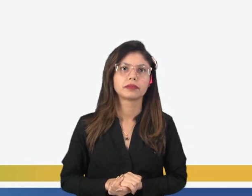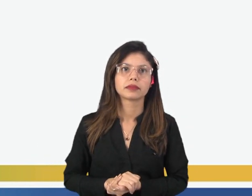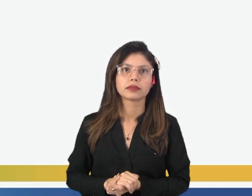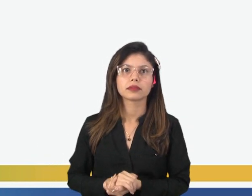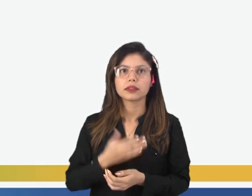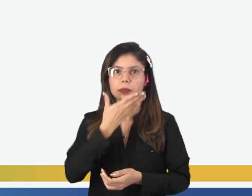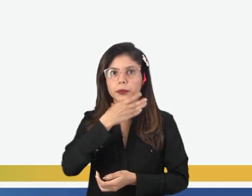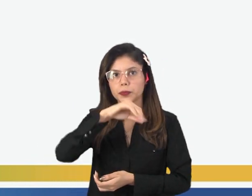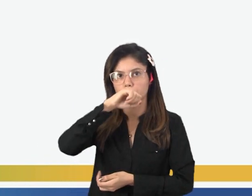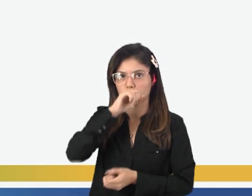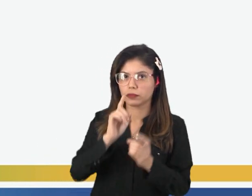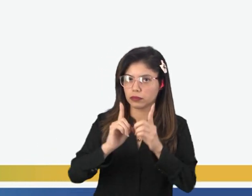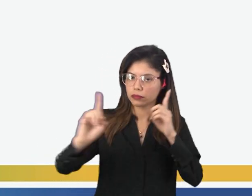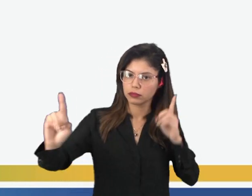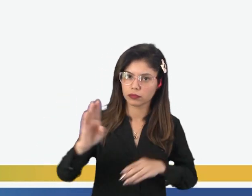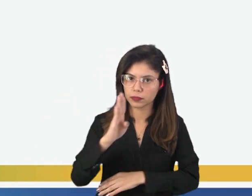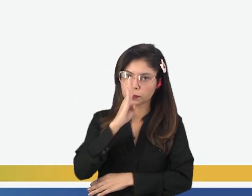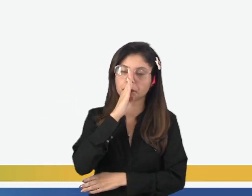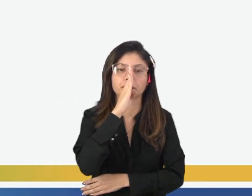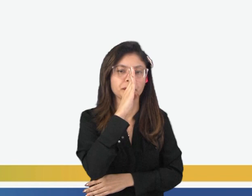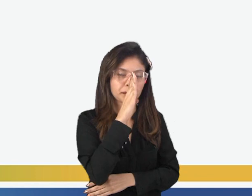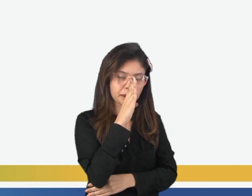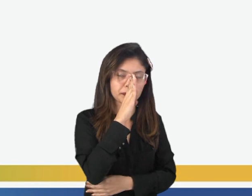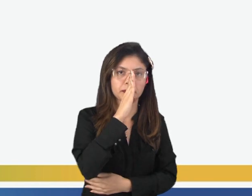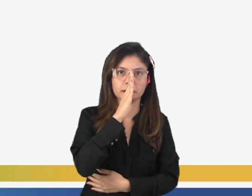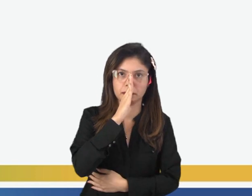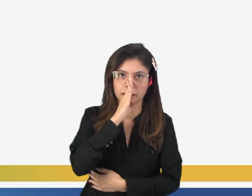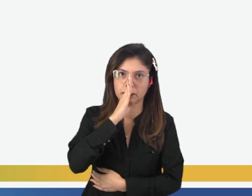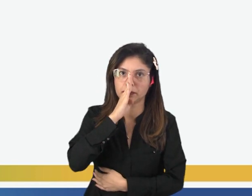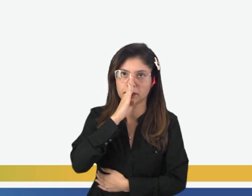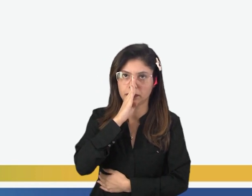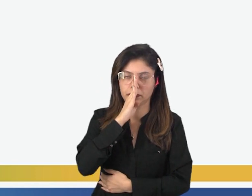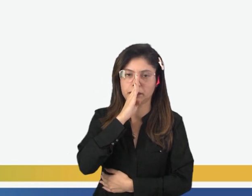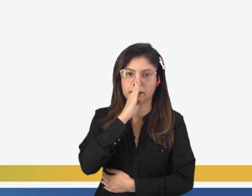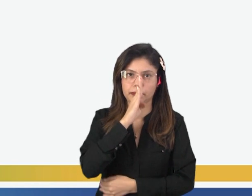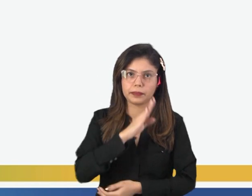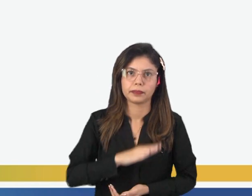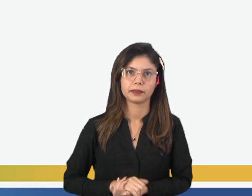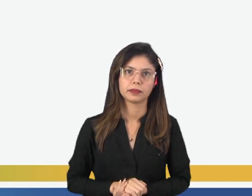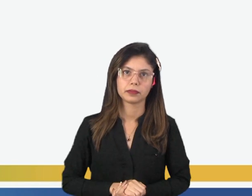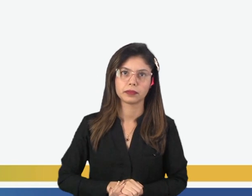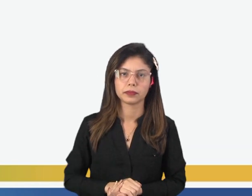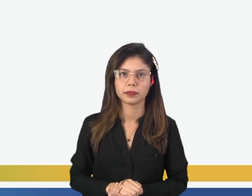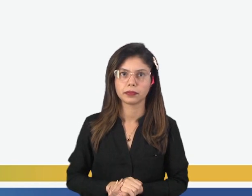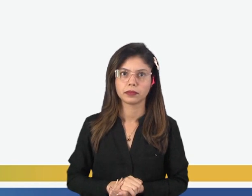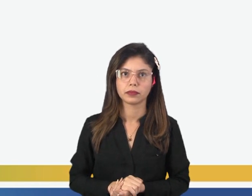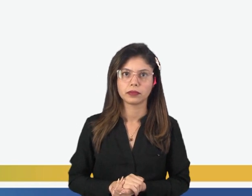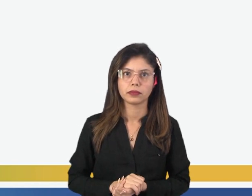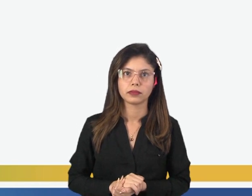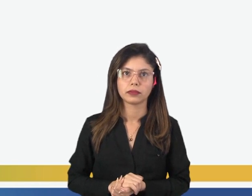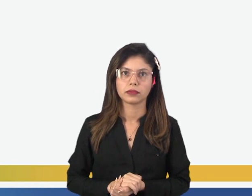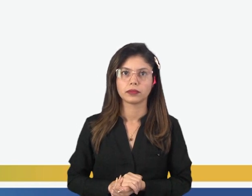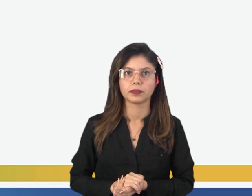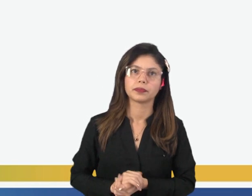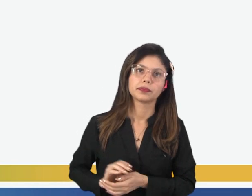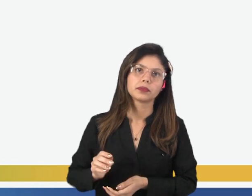vale ser filho da santa? Melhor seria ser filho da outra.